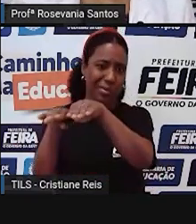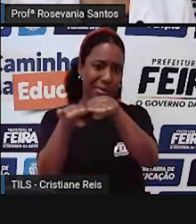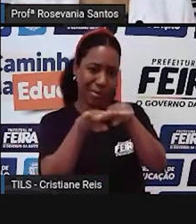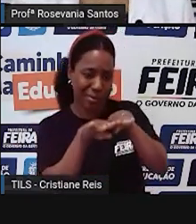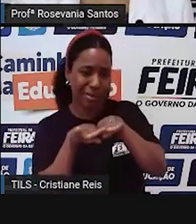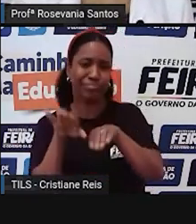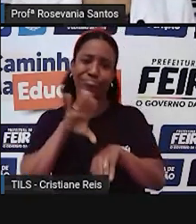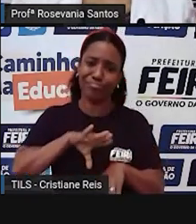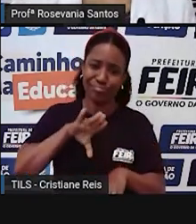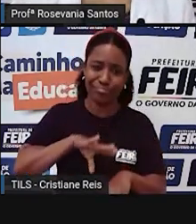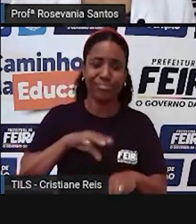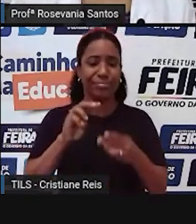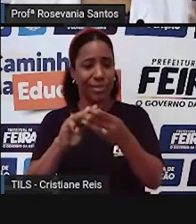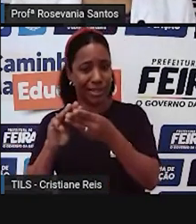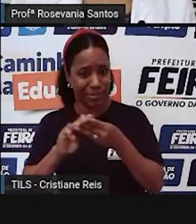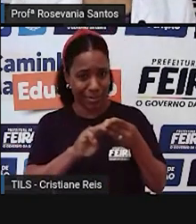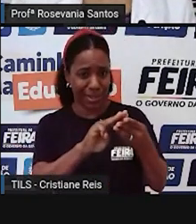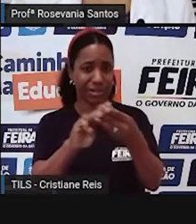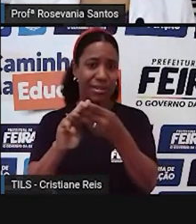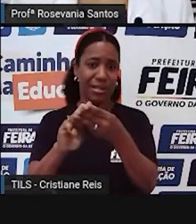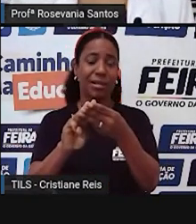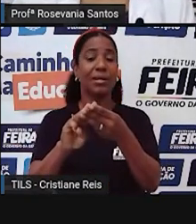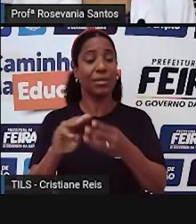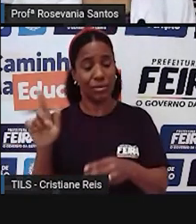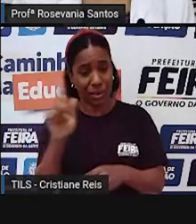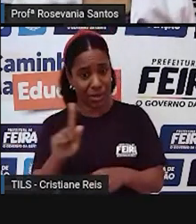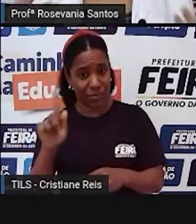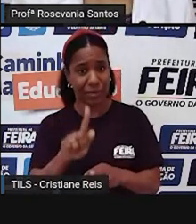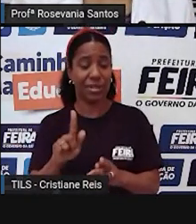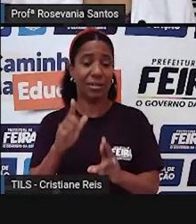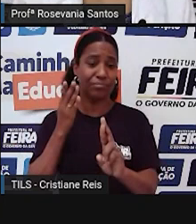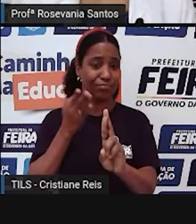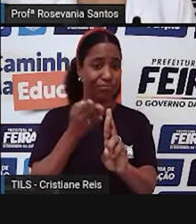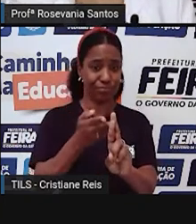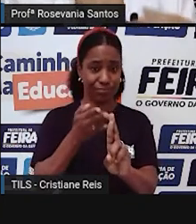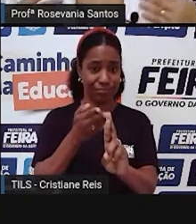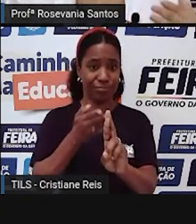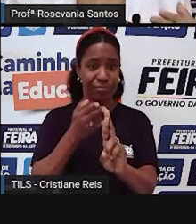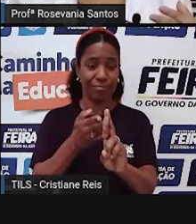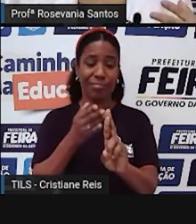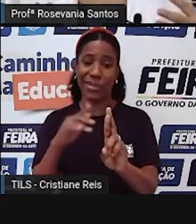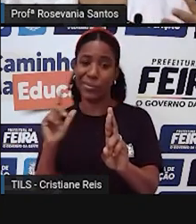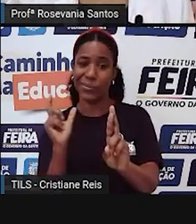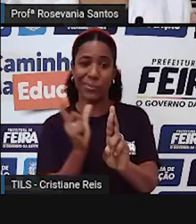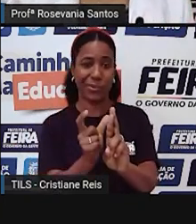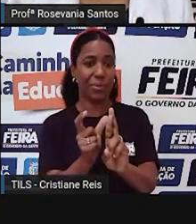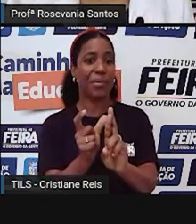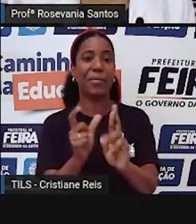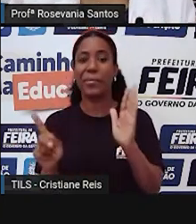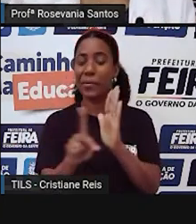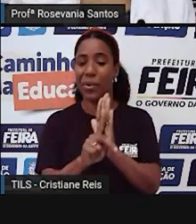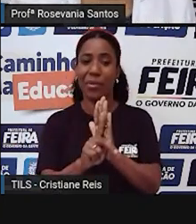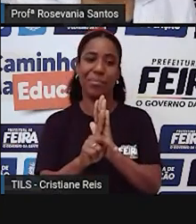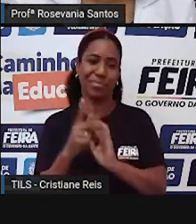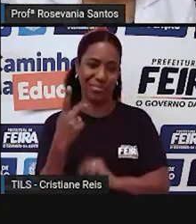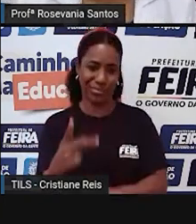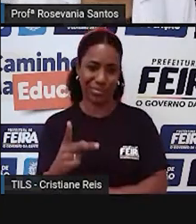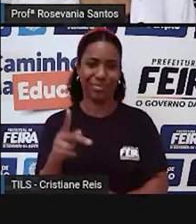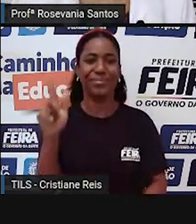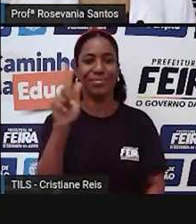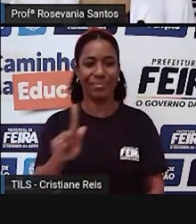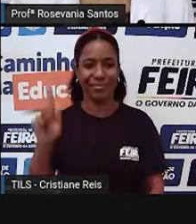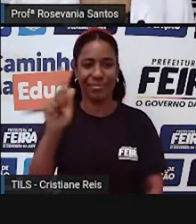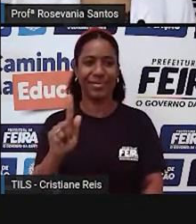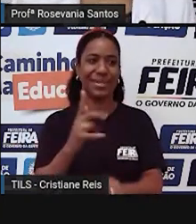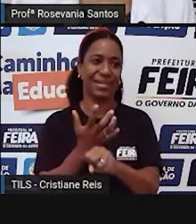seus termos próprios. E aí esses conceitos é que vão dar essa estrutura